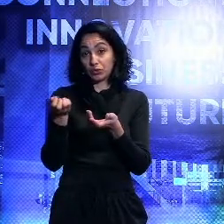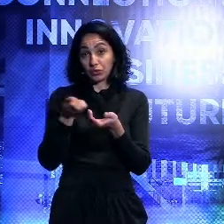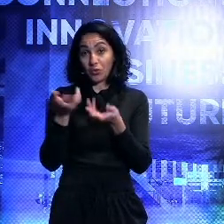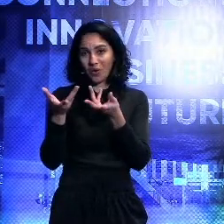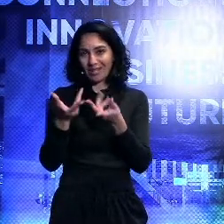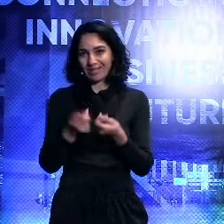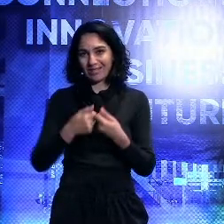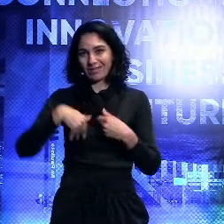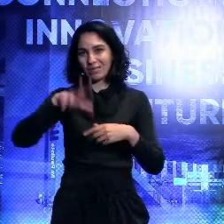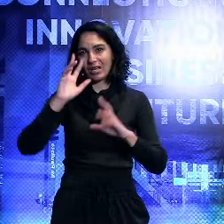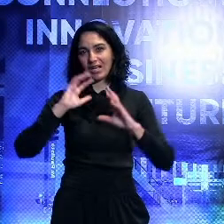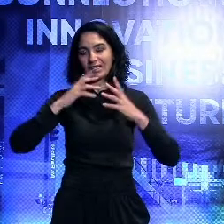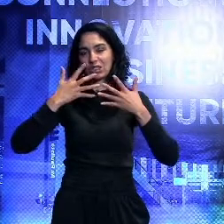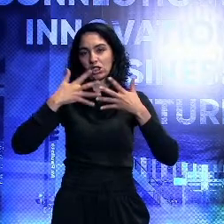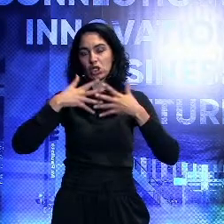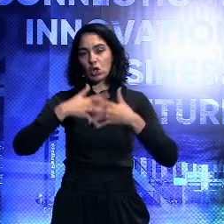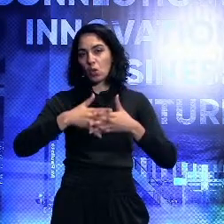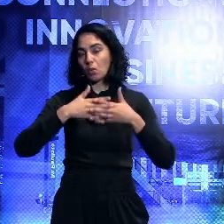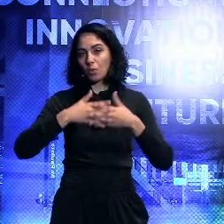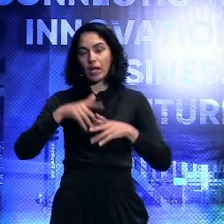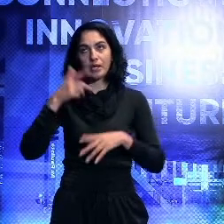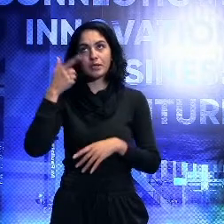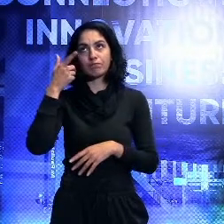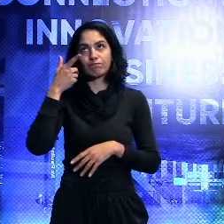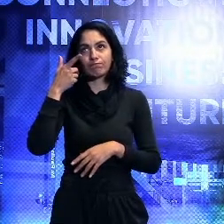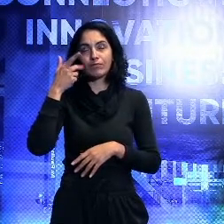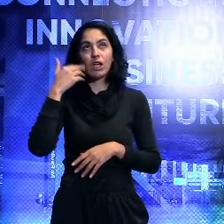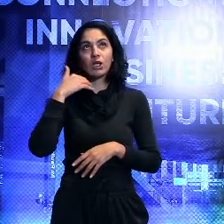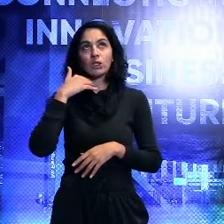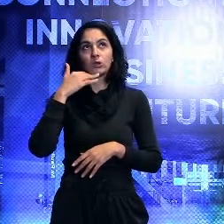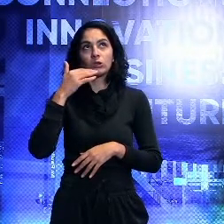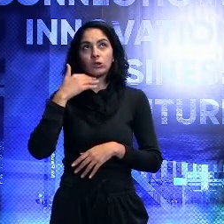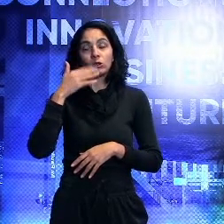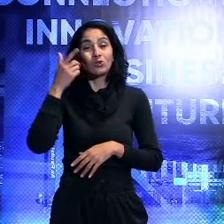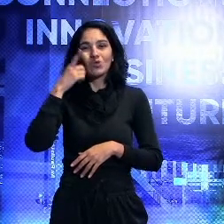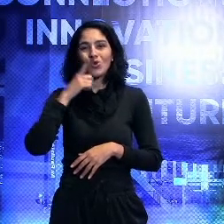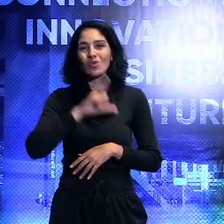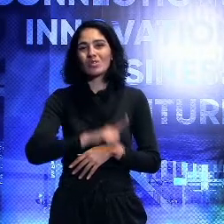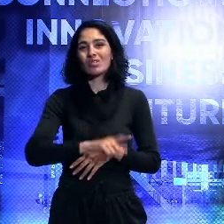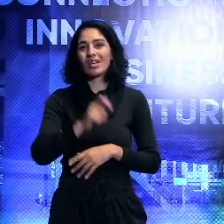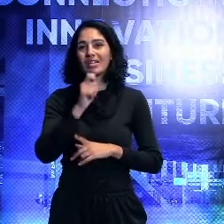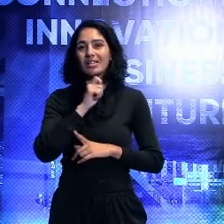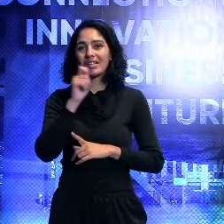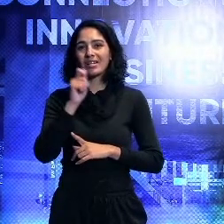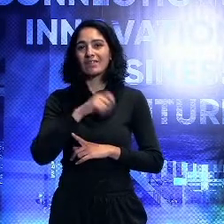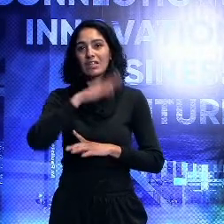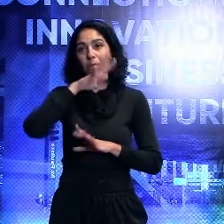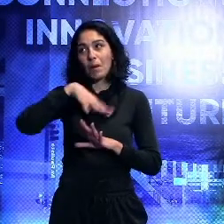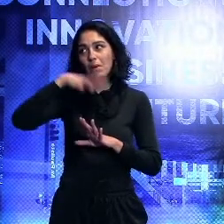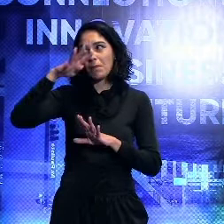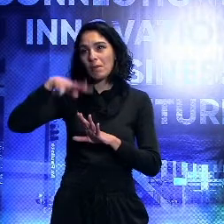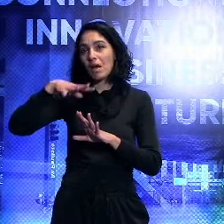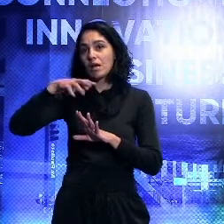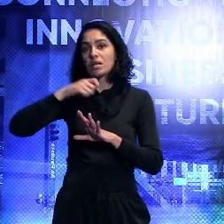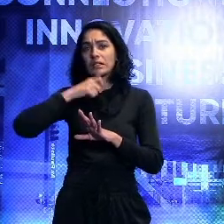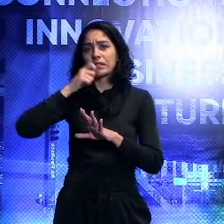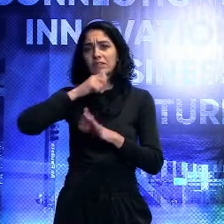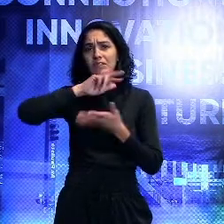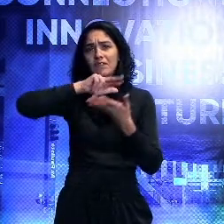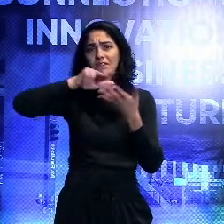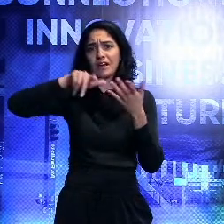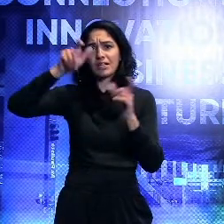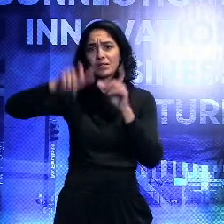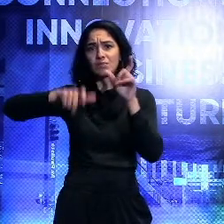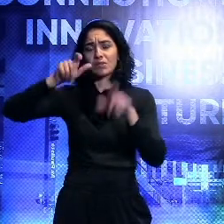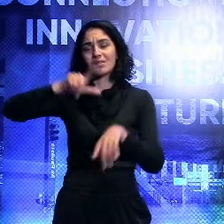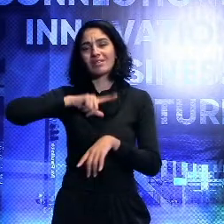consegue entrevistar um número de usuários grande o suficiente para ter uma escala de representatividade. Então, você sempre vai ter um problema de